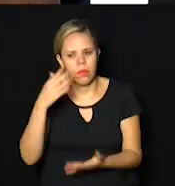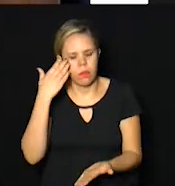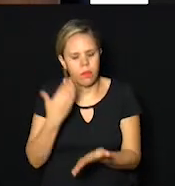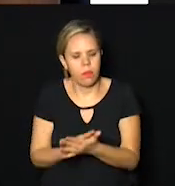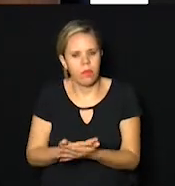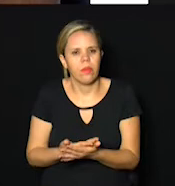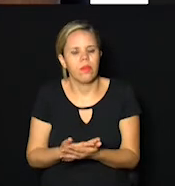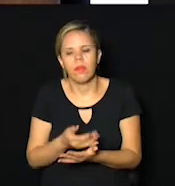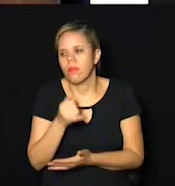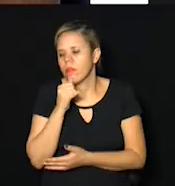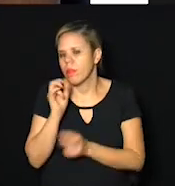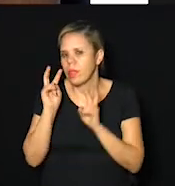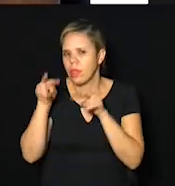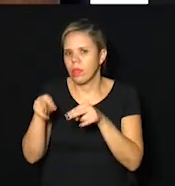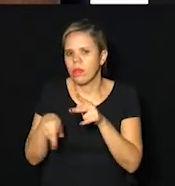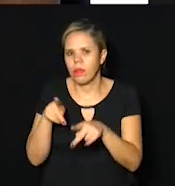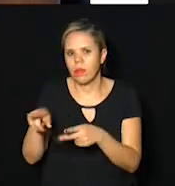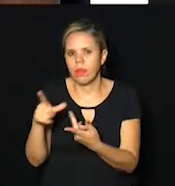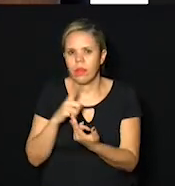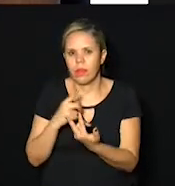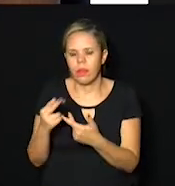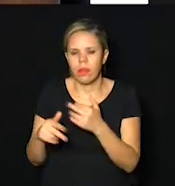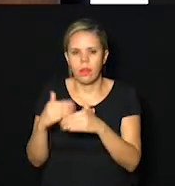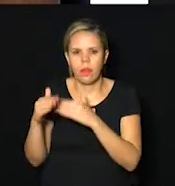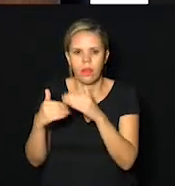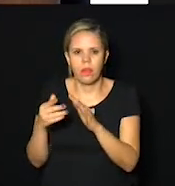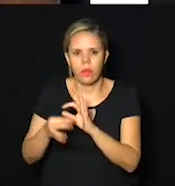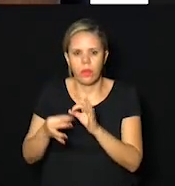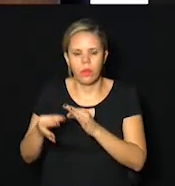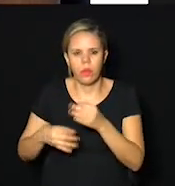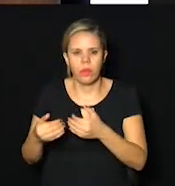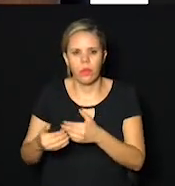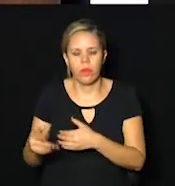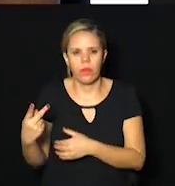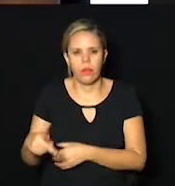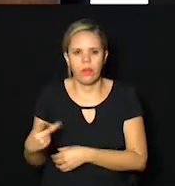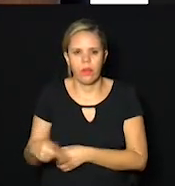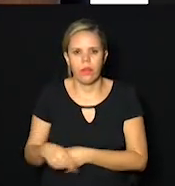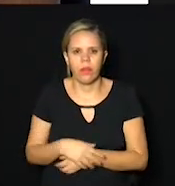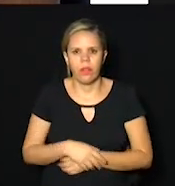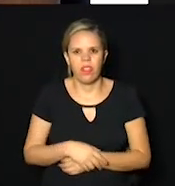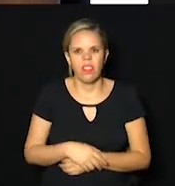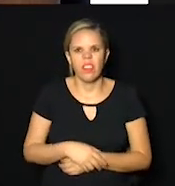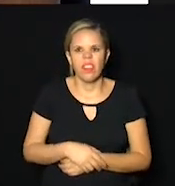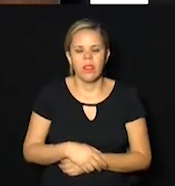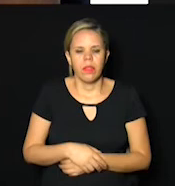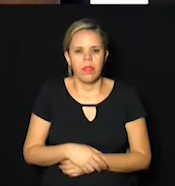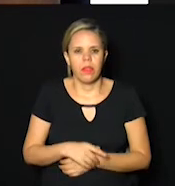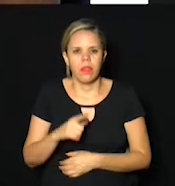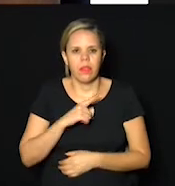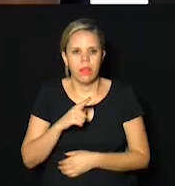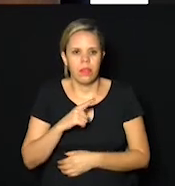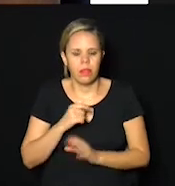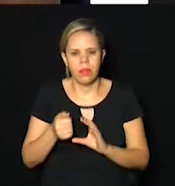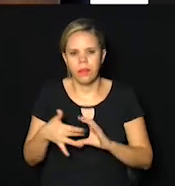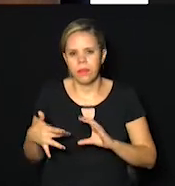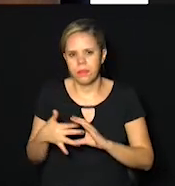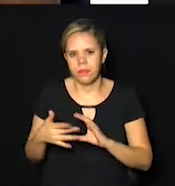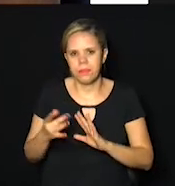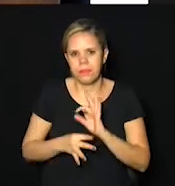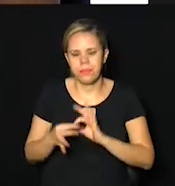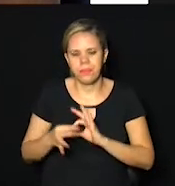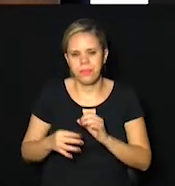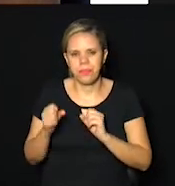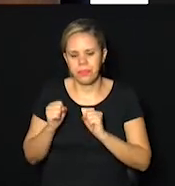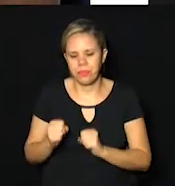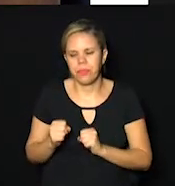para a visão que essas pessoas têm e construo o meu discurso a partir da visão delas. Mas eu tenho a minha característica, o meu projeto de poder, o